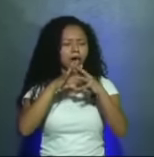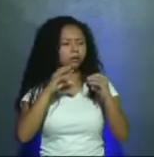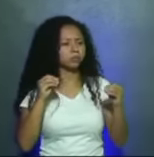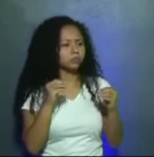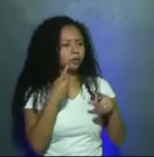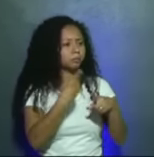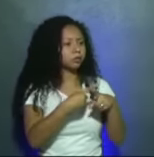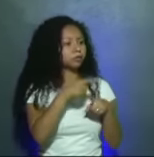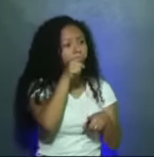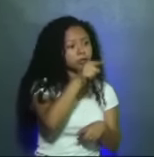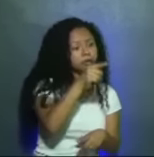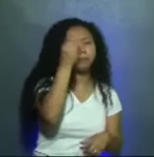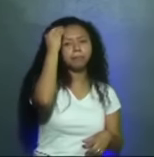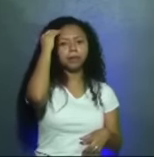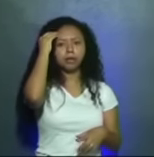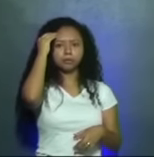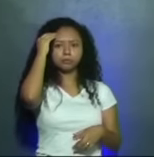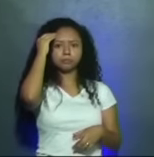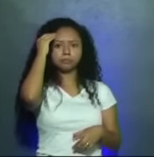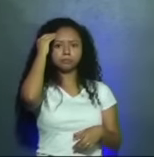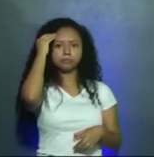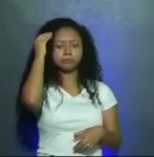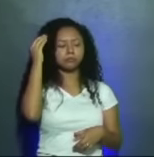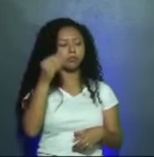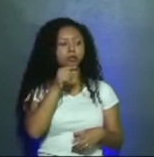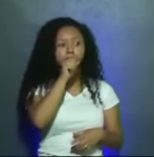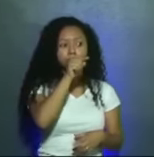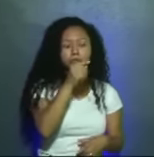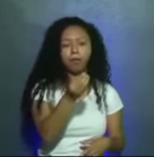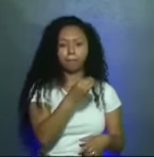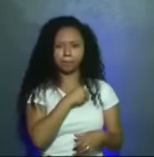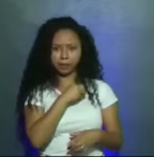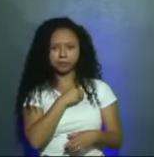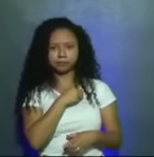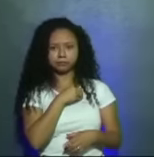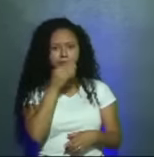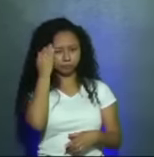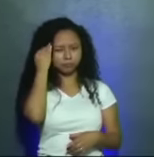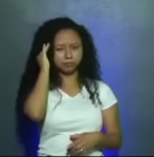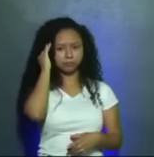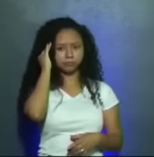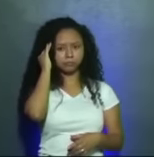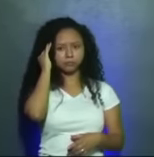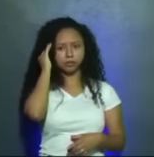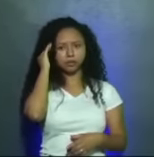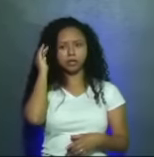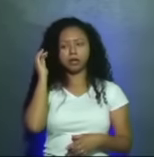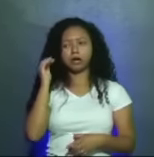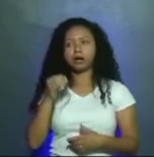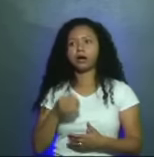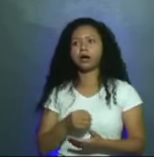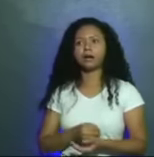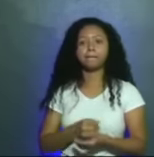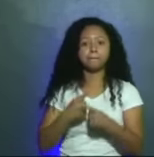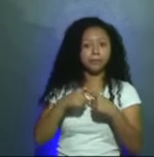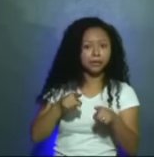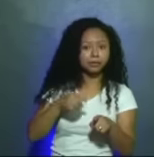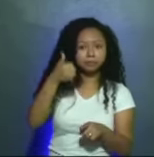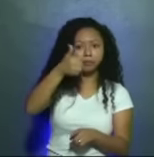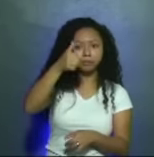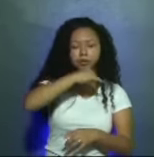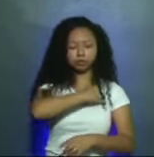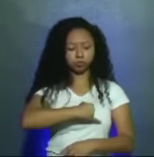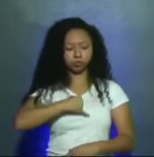só, versículos 1, João, 1 João 1, 9, se confessarmos os nossos